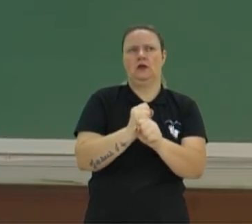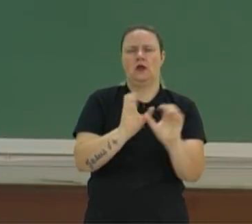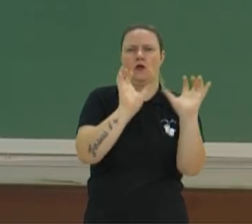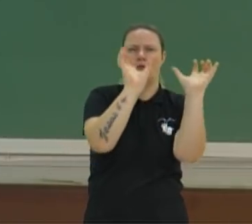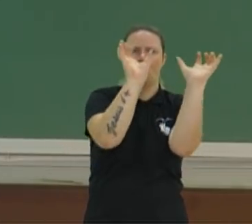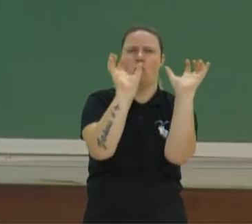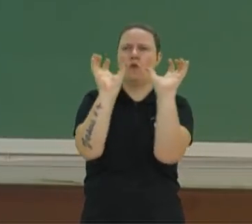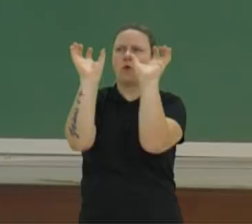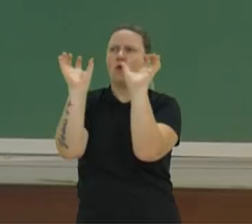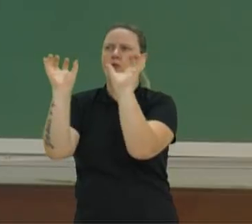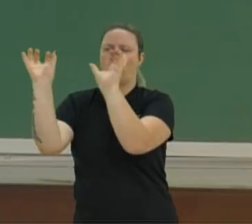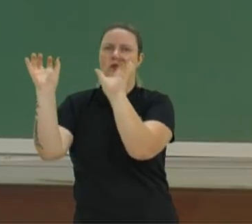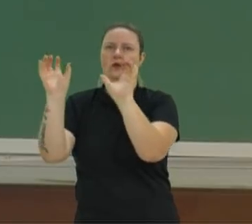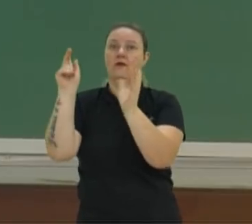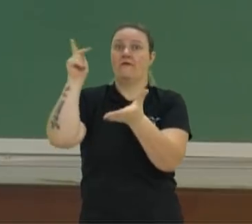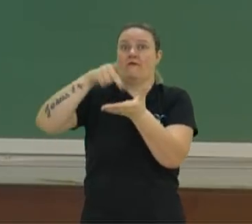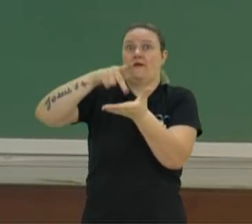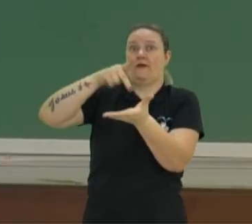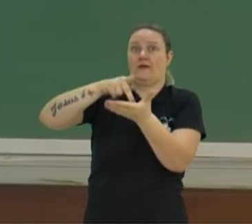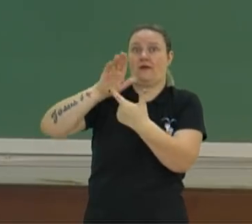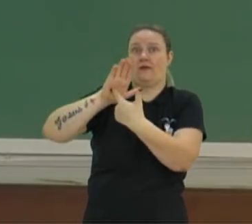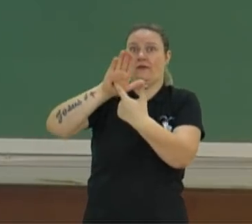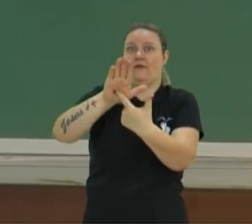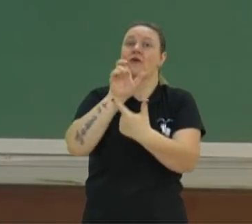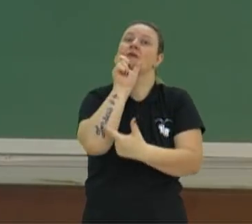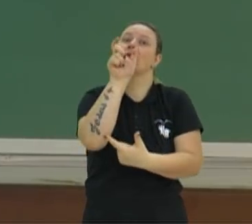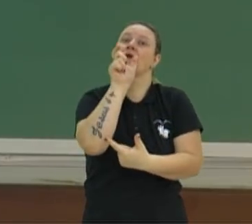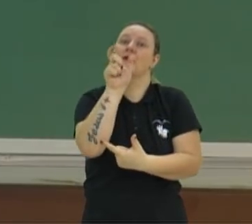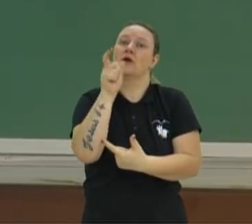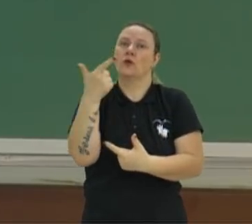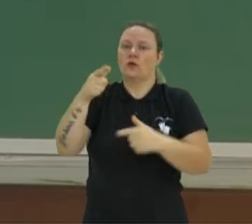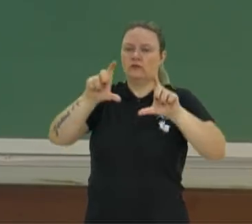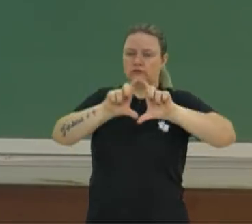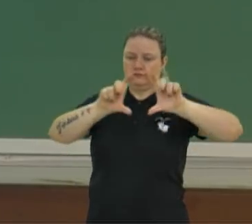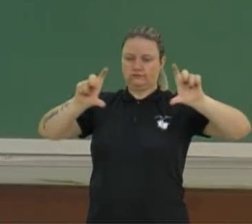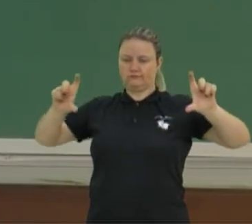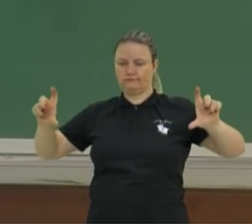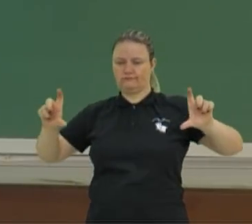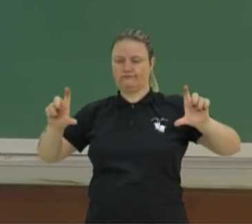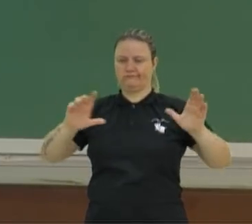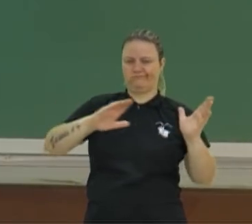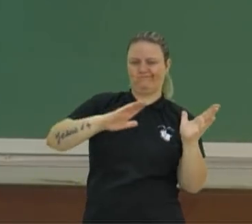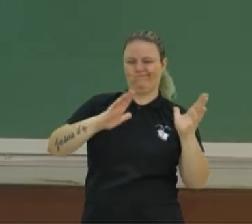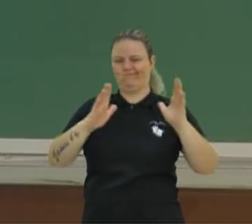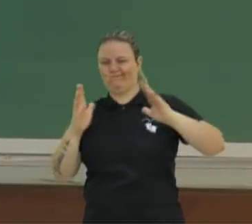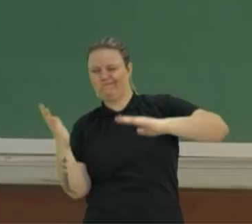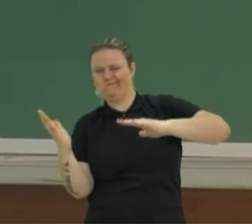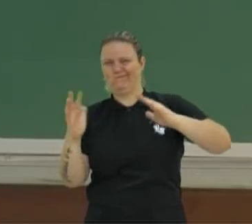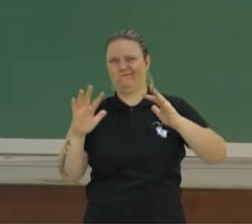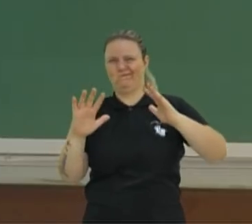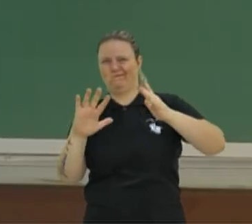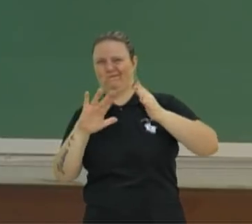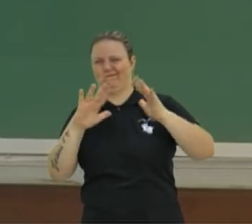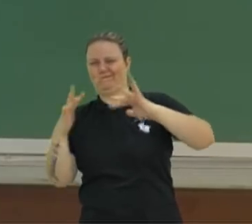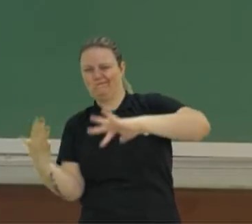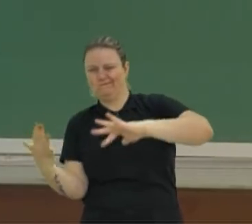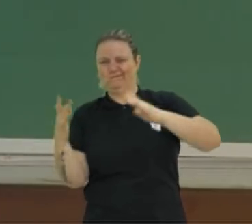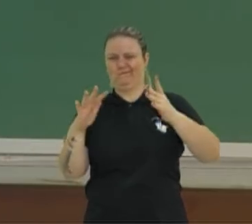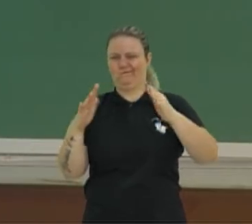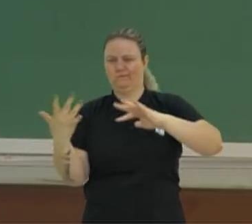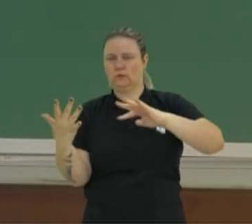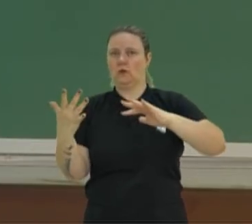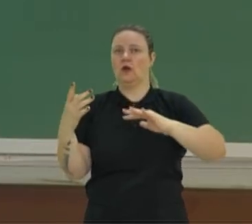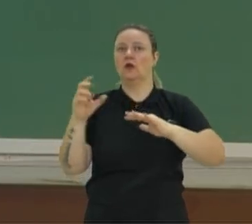verdade. Outra também construção, um pouco diferente, né? Está indicado mentira. Qual